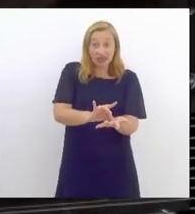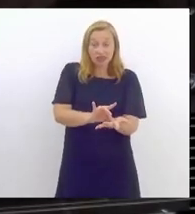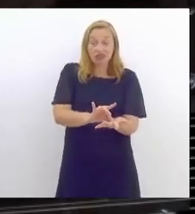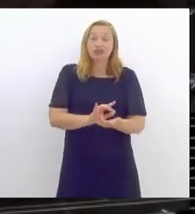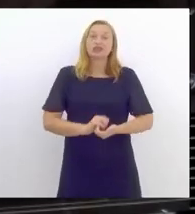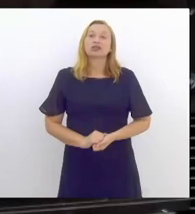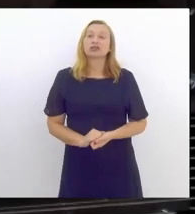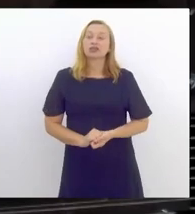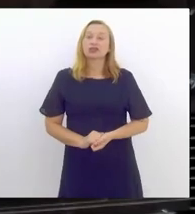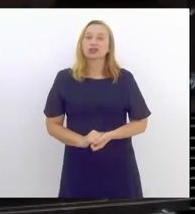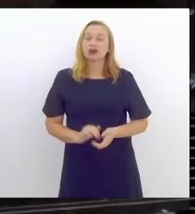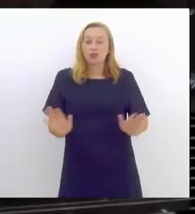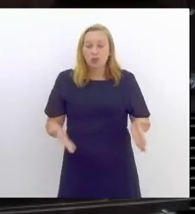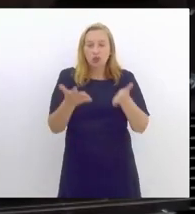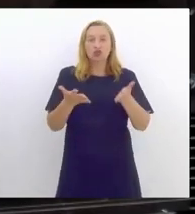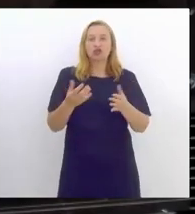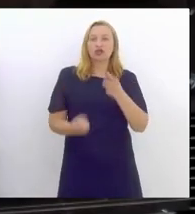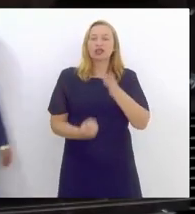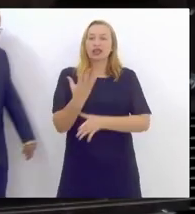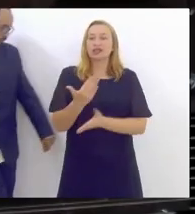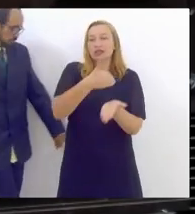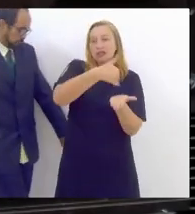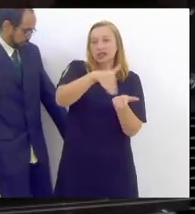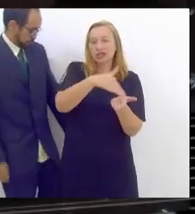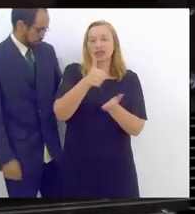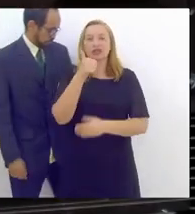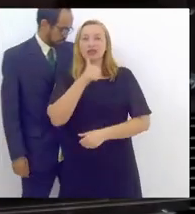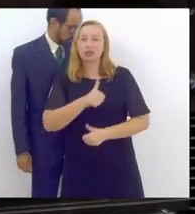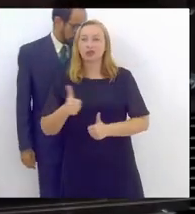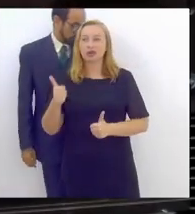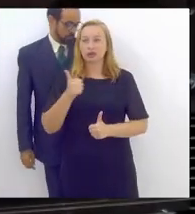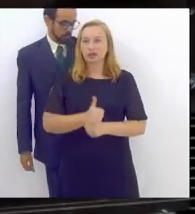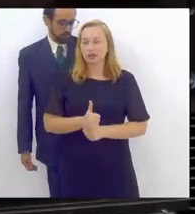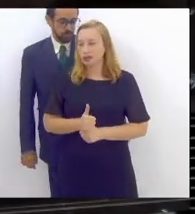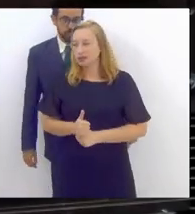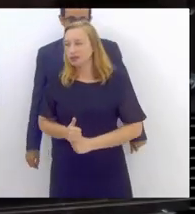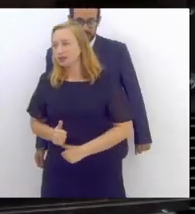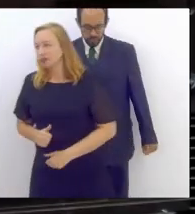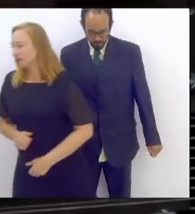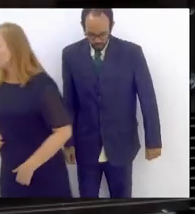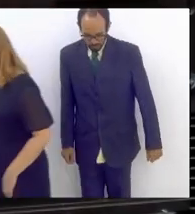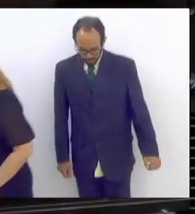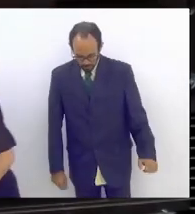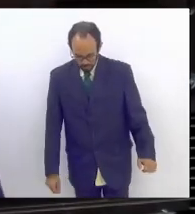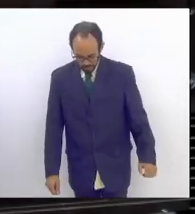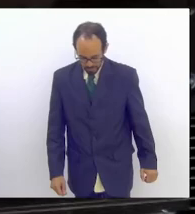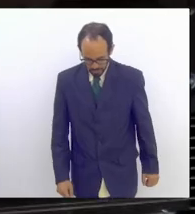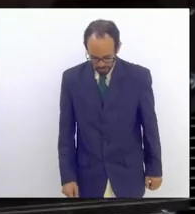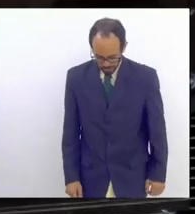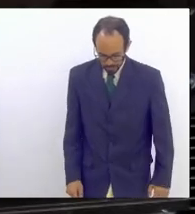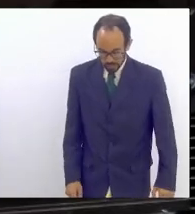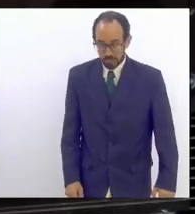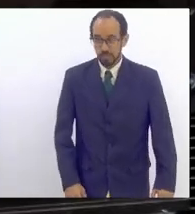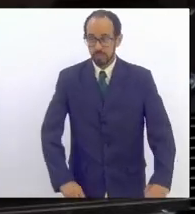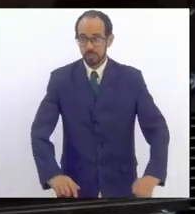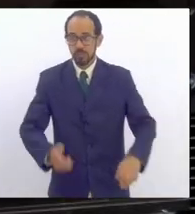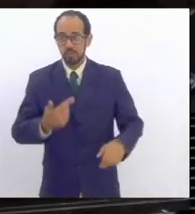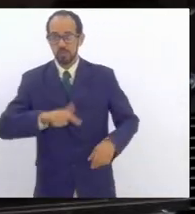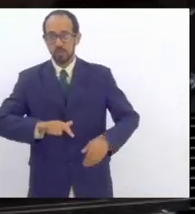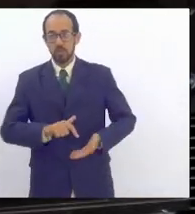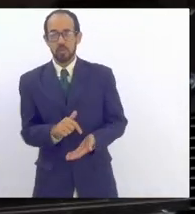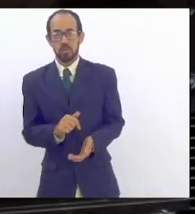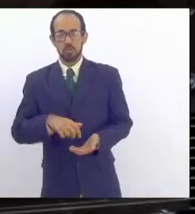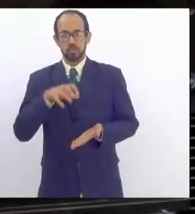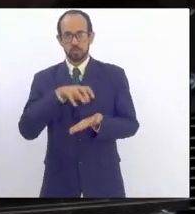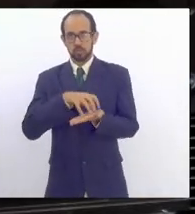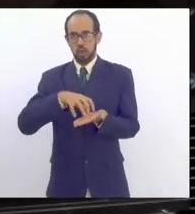para essa realidade, motiva a criação da Secretaria da Mulher, que vai atuar de forma transversal com outras pastas e órgãos do Estado.